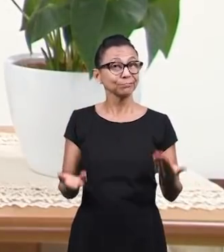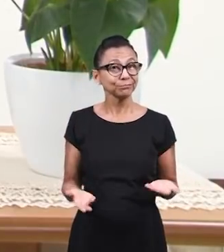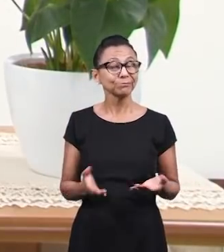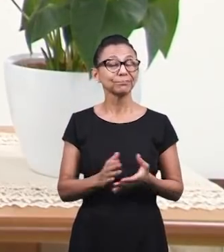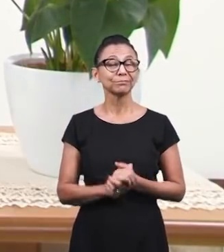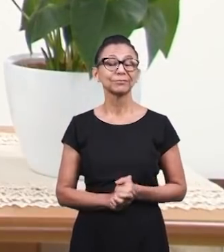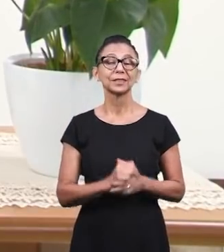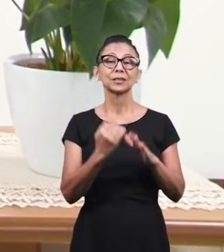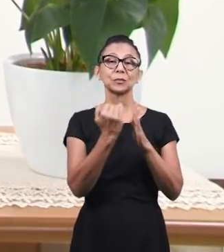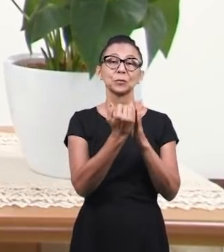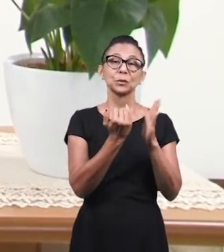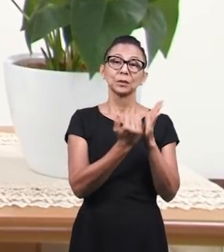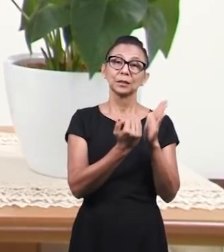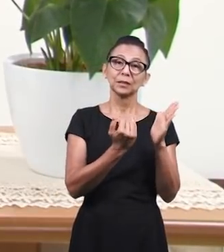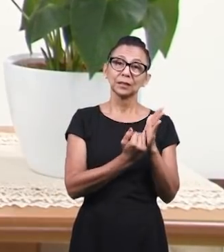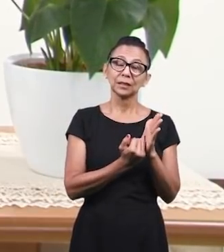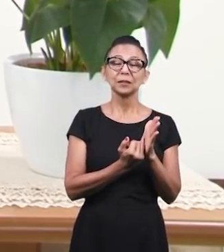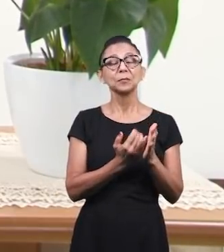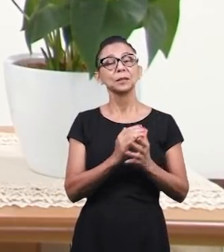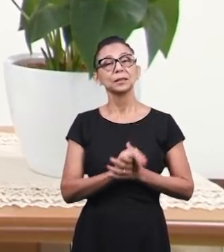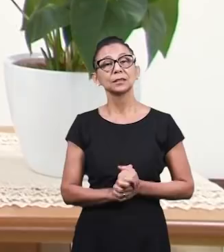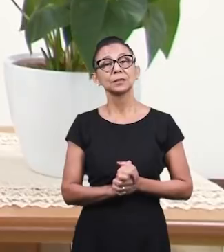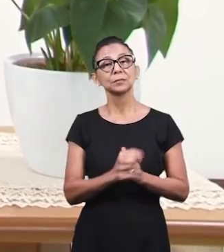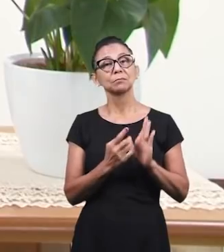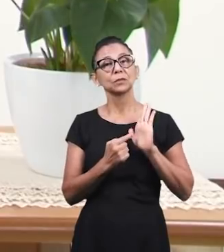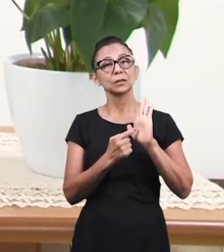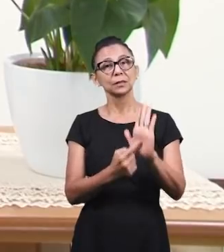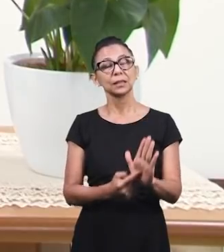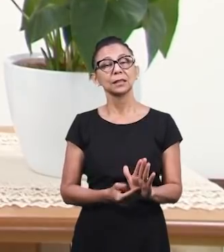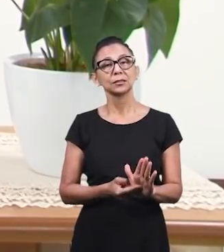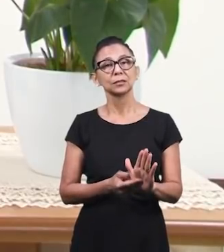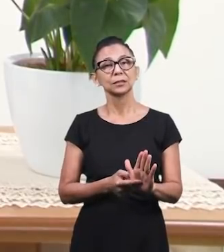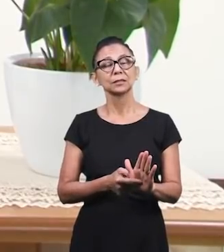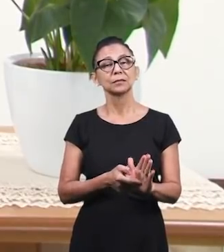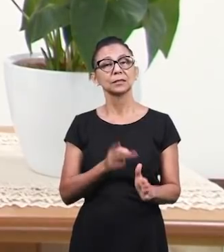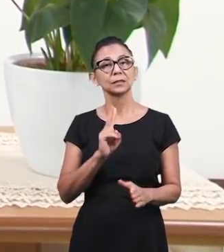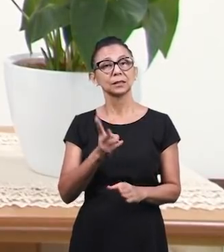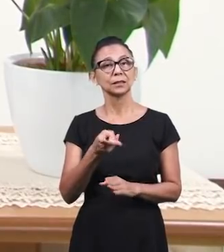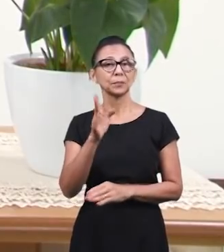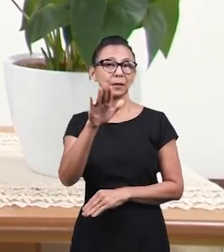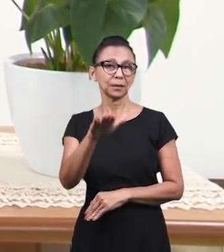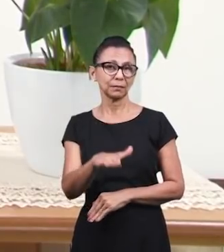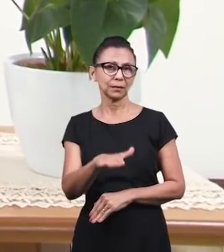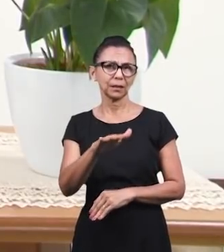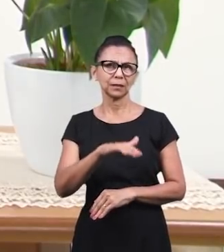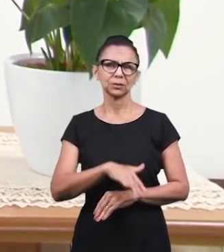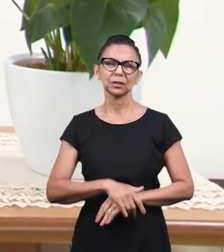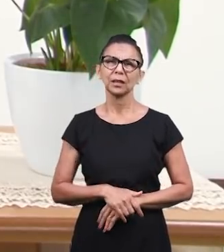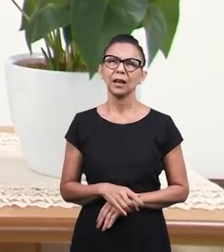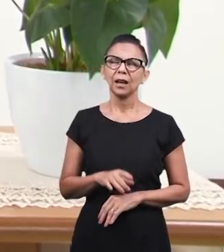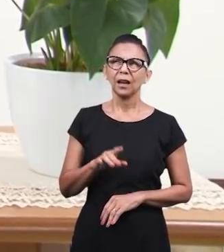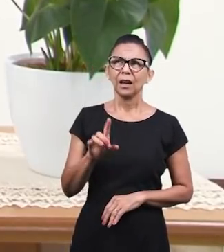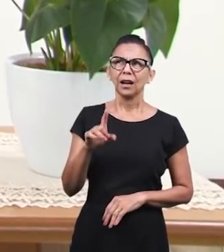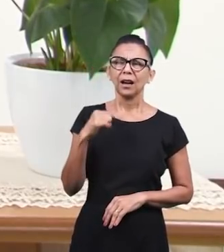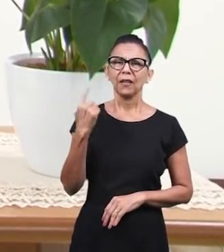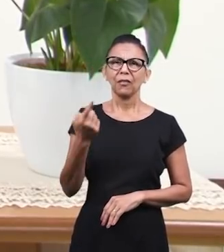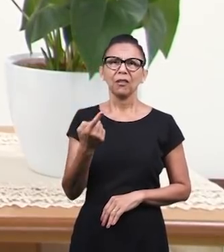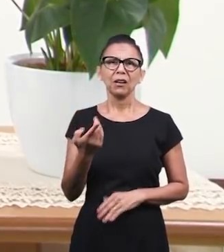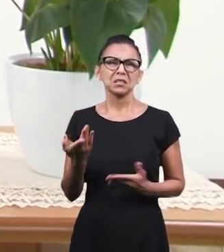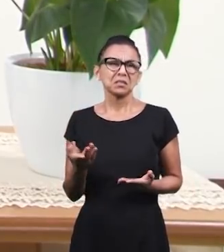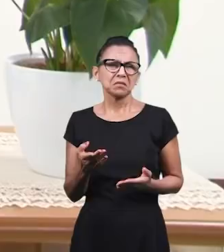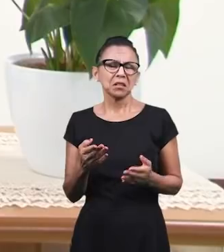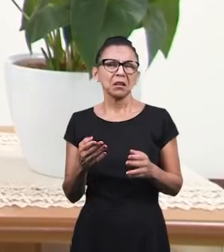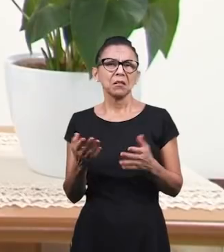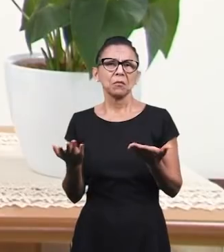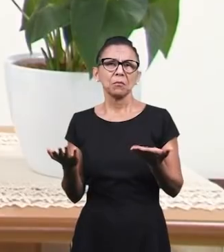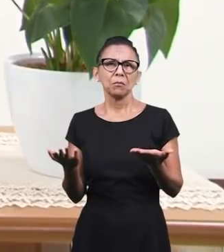feito todas estas tardes. É muito importante nós lembrarmos, estarmos atentos, que não estamos simplesmente fazendo